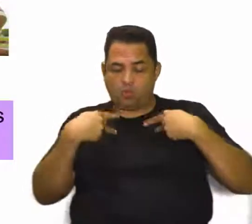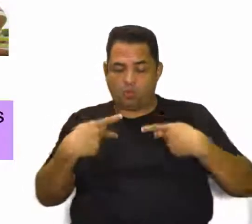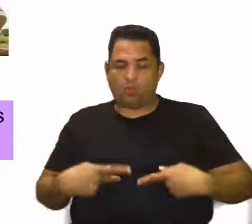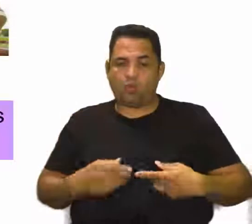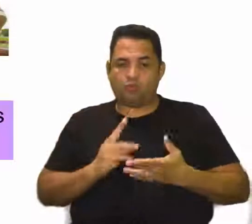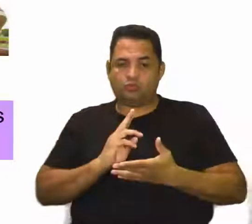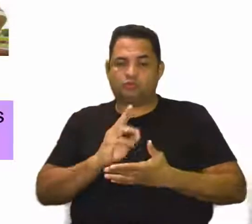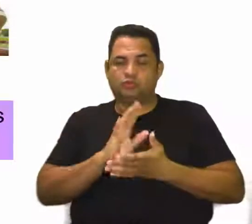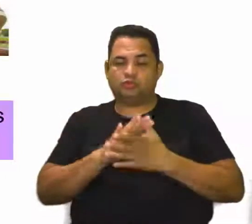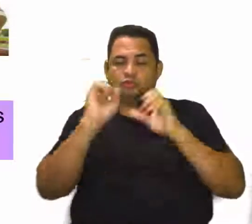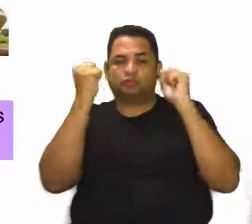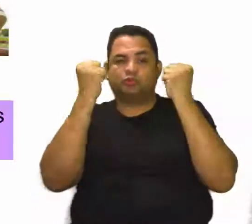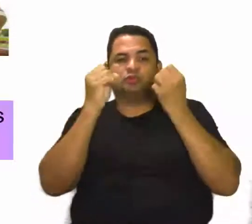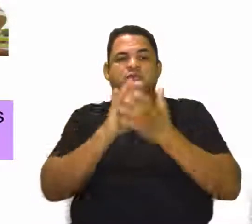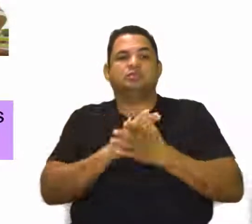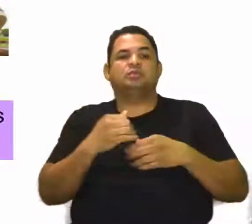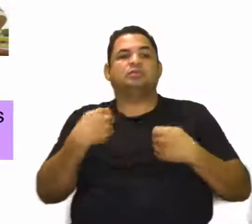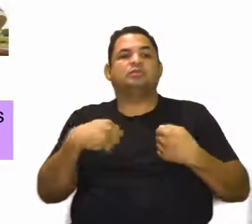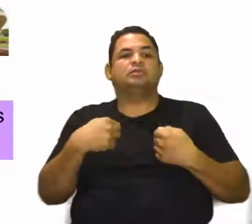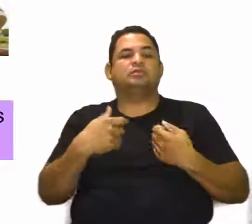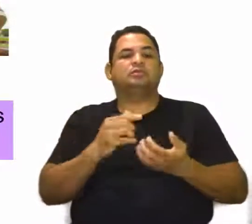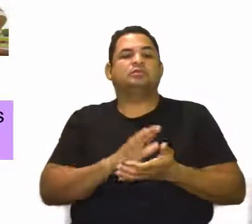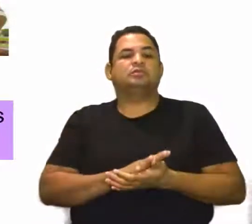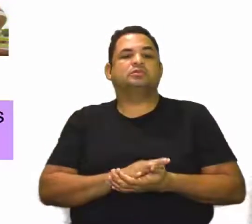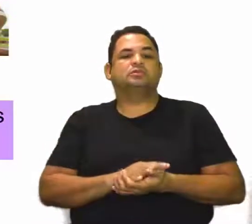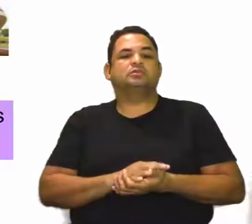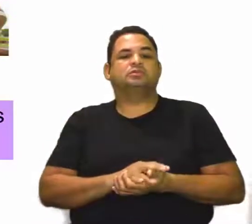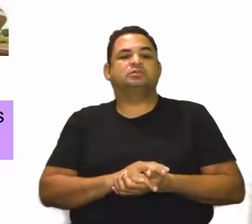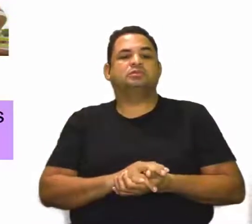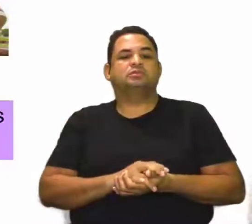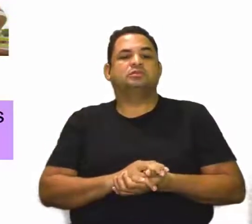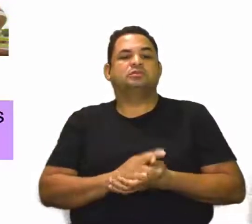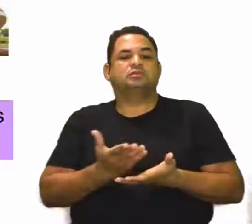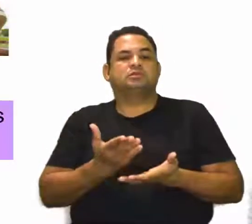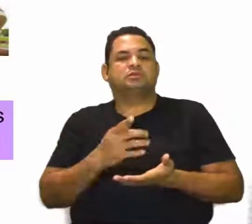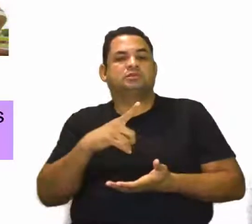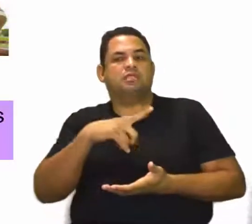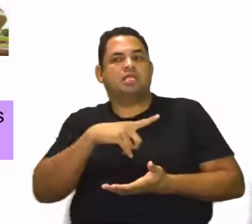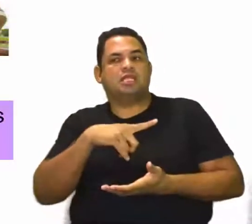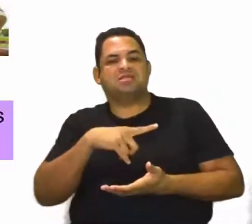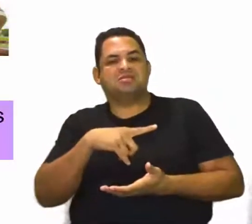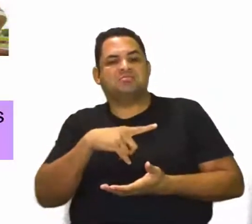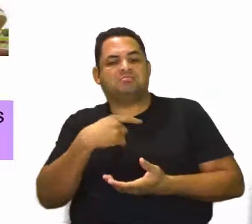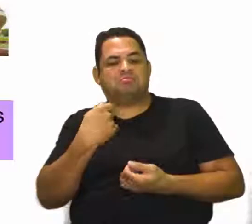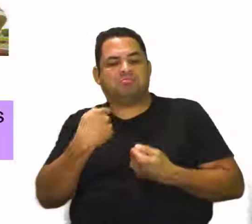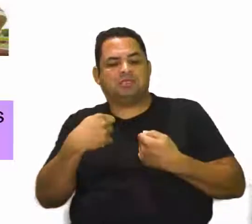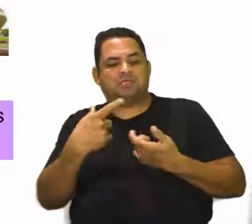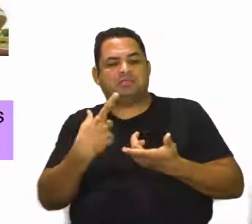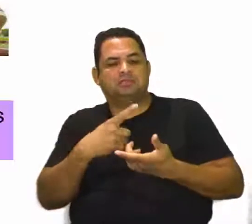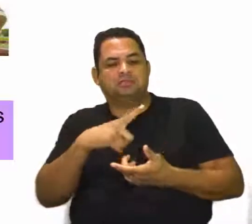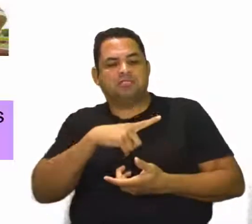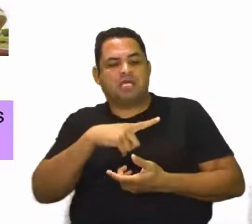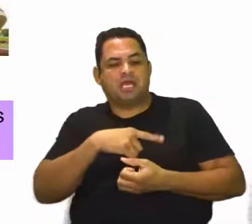atividade física. Eu também preciso ficar atento se eu for um indivíduo aí que seja